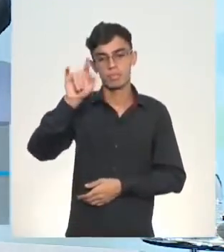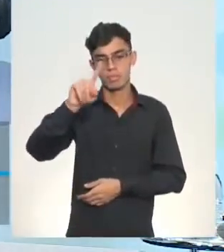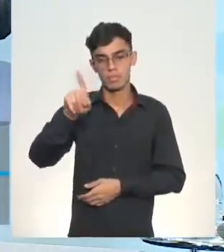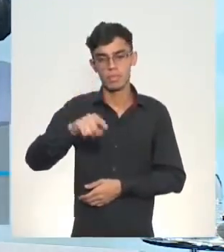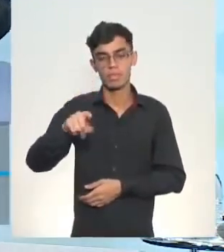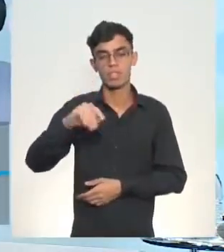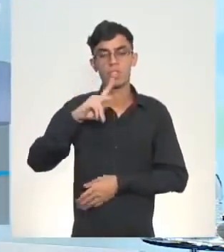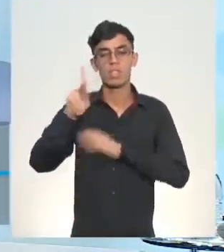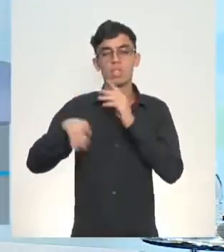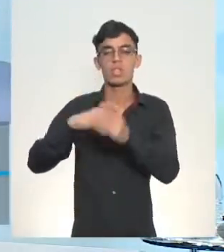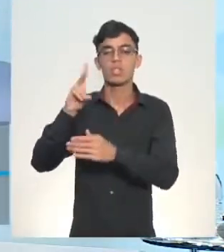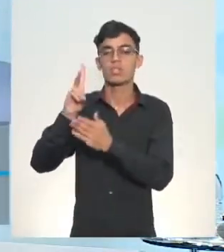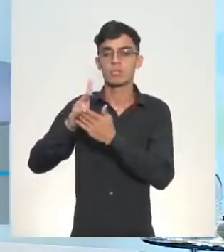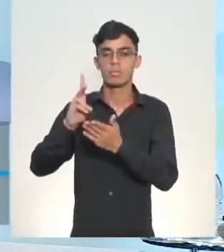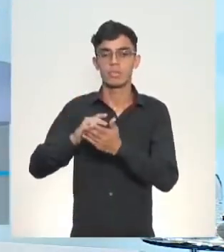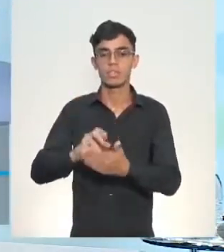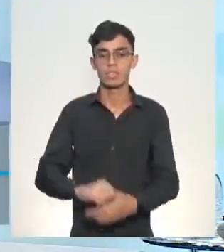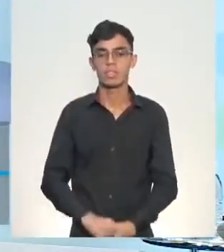cultural, tá certo?